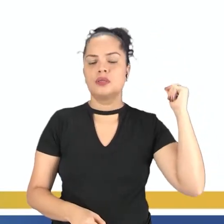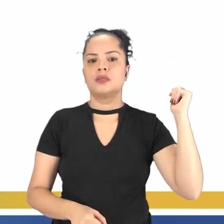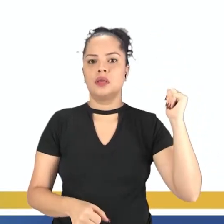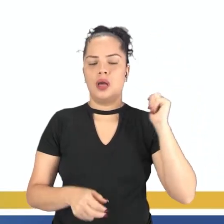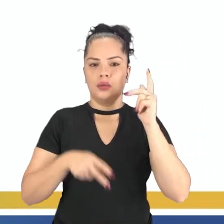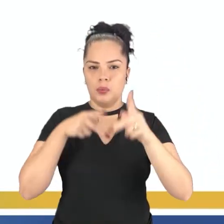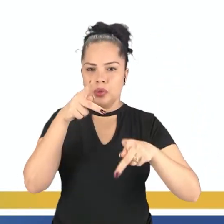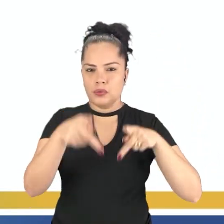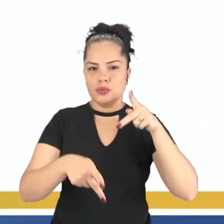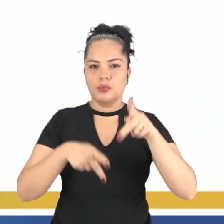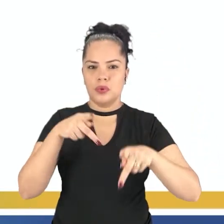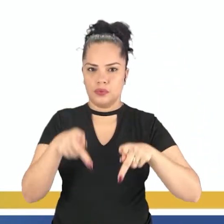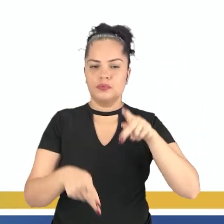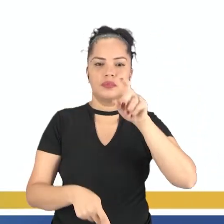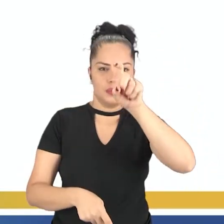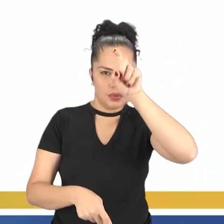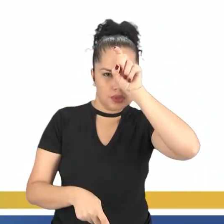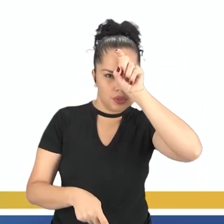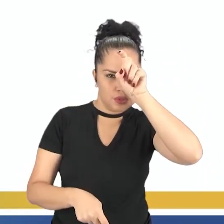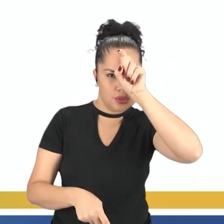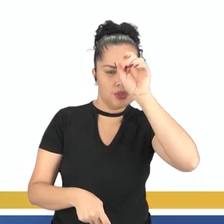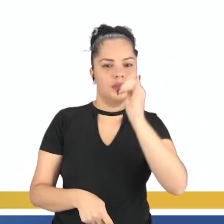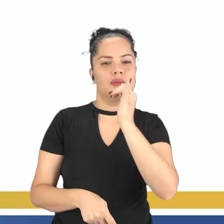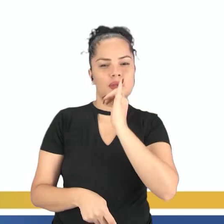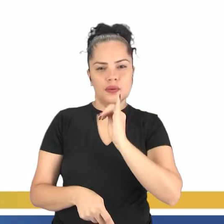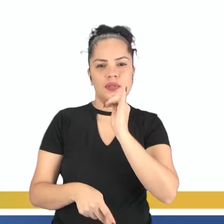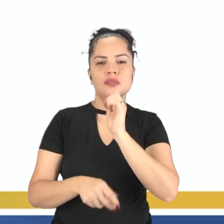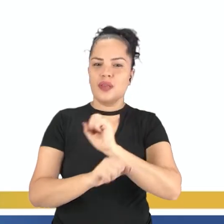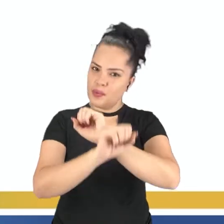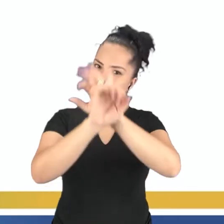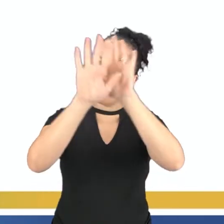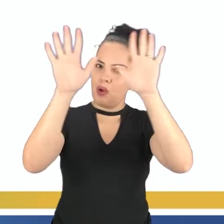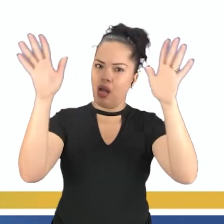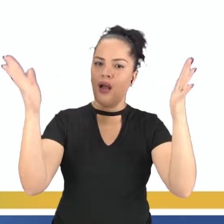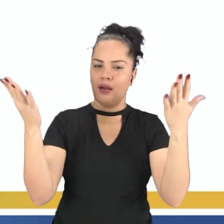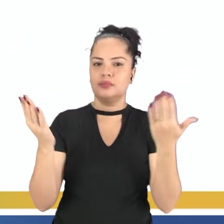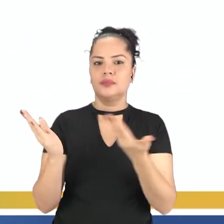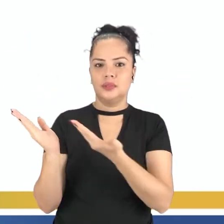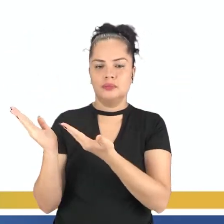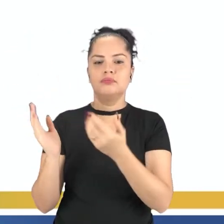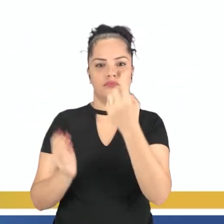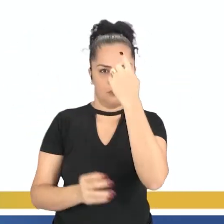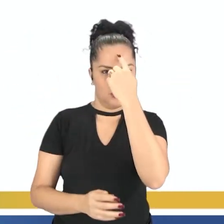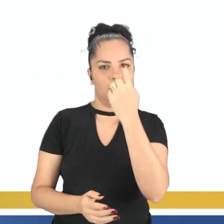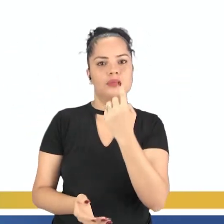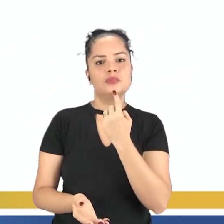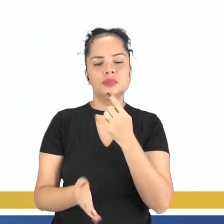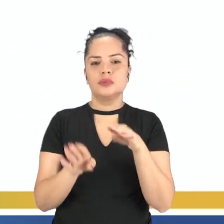gente. Então aí nós temos um exemplo claro de pirâmide, um exemplo aí bem ilustrativo e real, né?